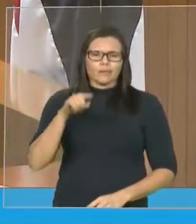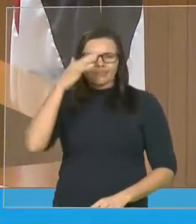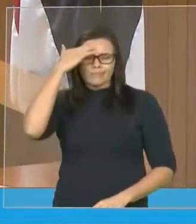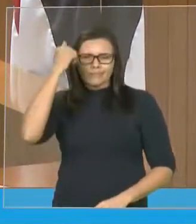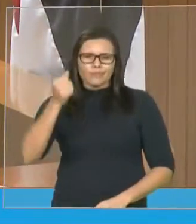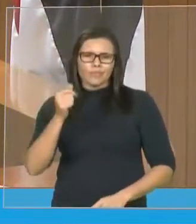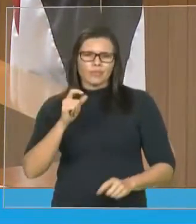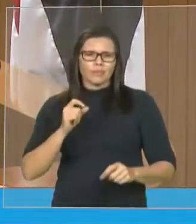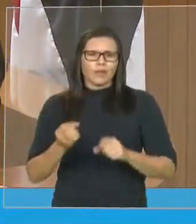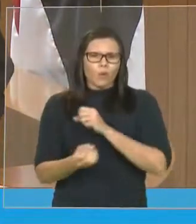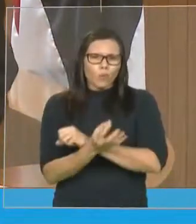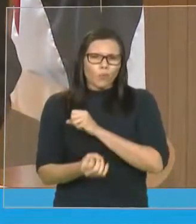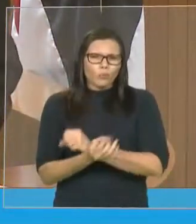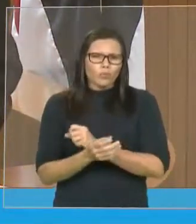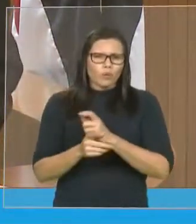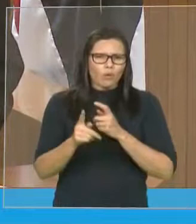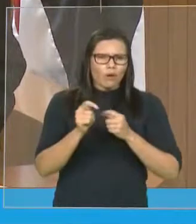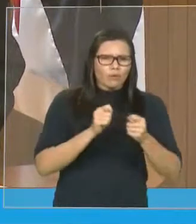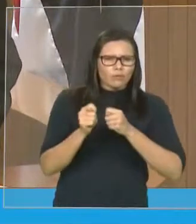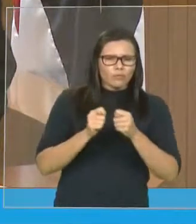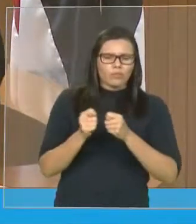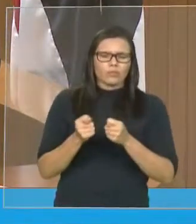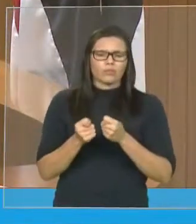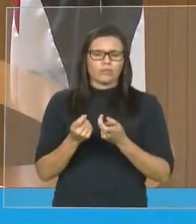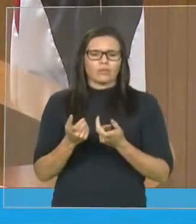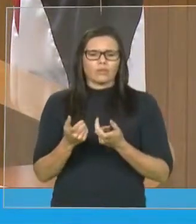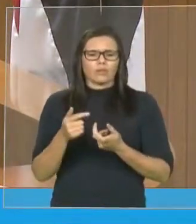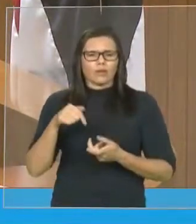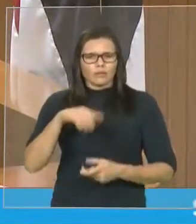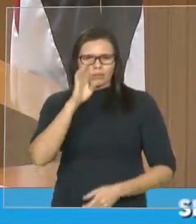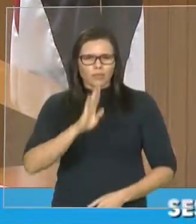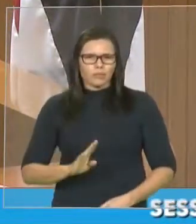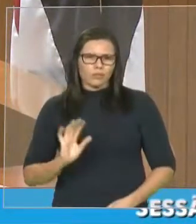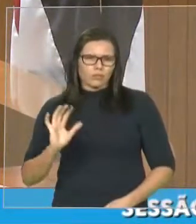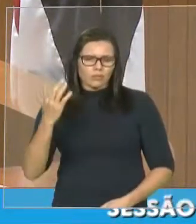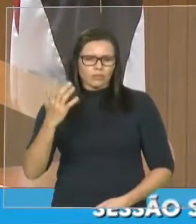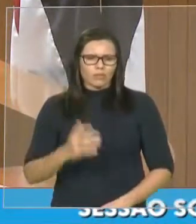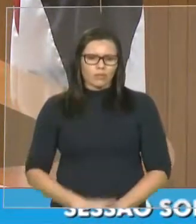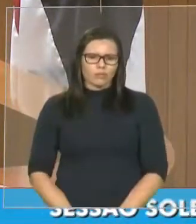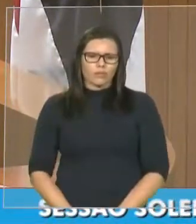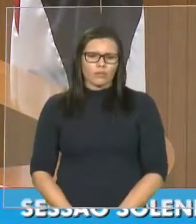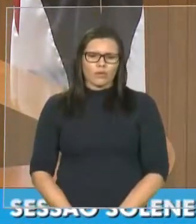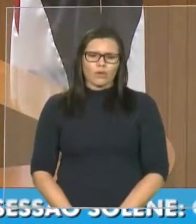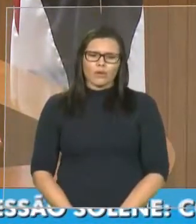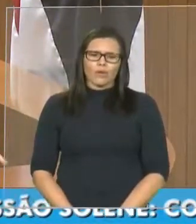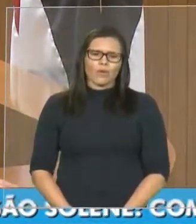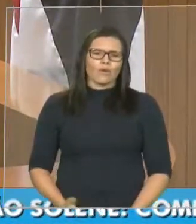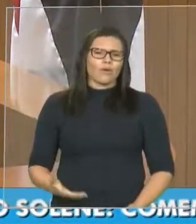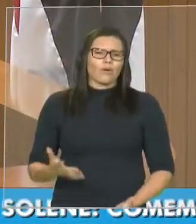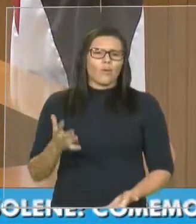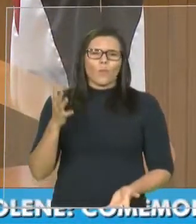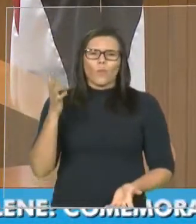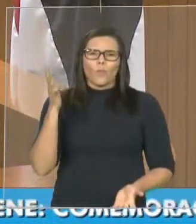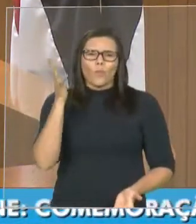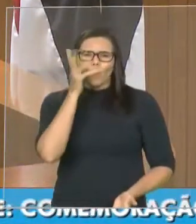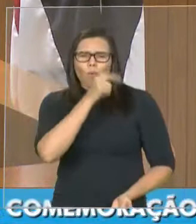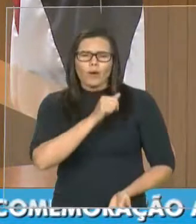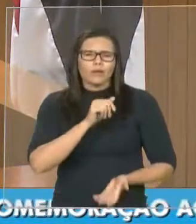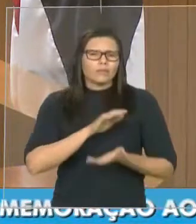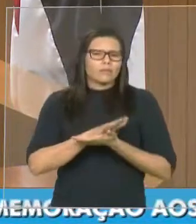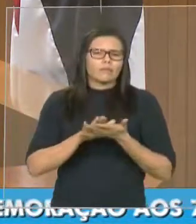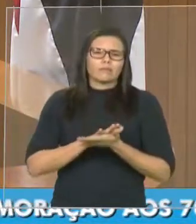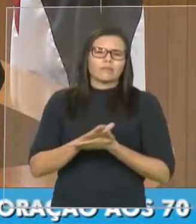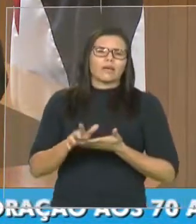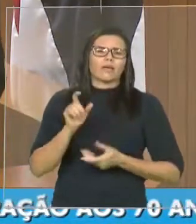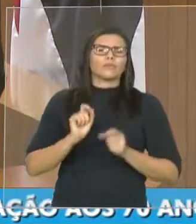administrativa no Brasil, pouquíssimo, quase nada, chego a dizer que é quase nada, retorna aos cofres públicos para a devida aplicação para o povo.